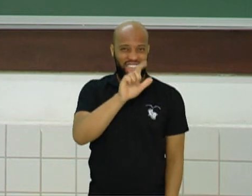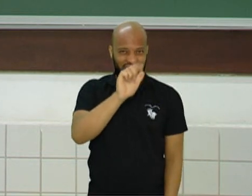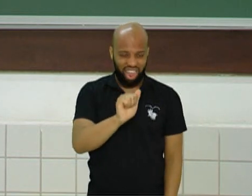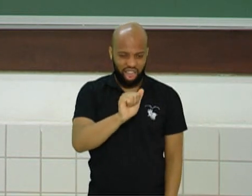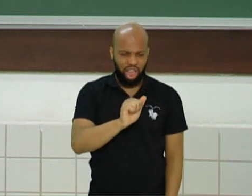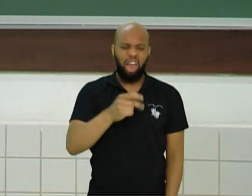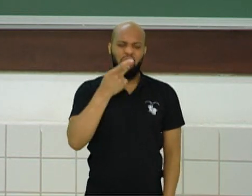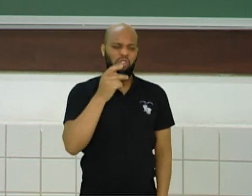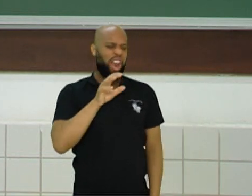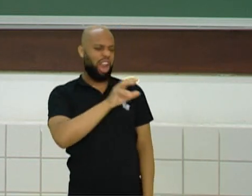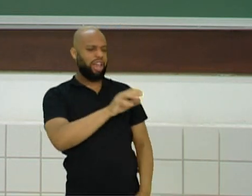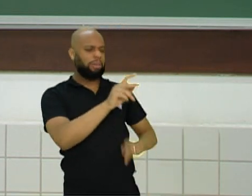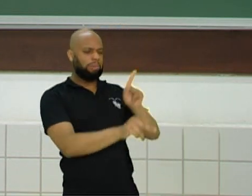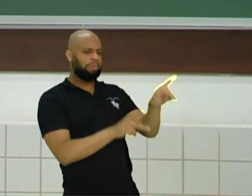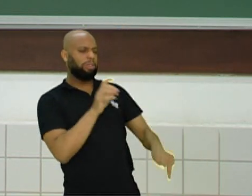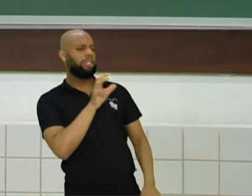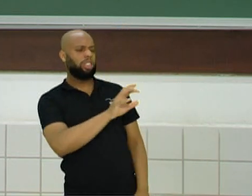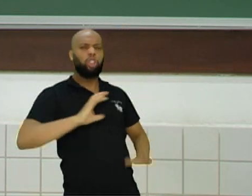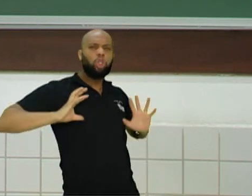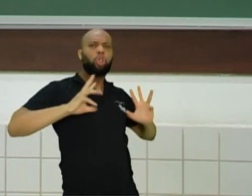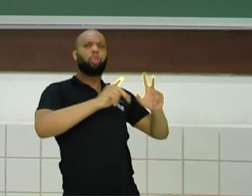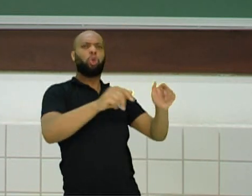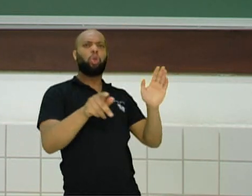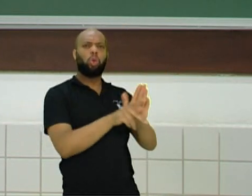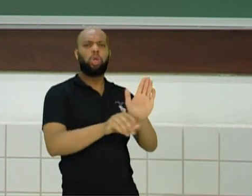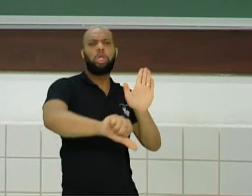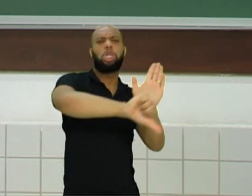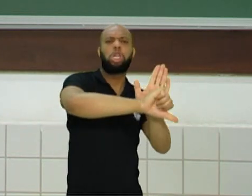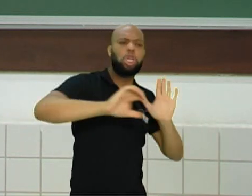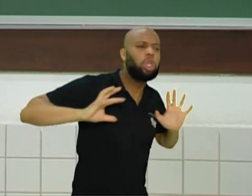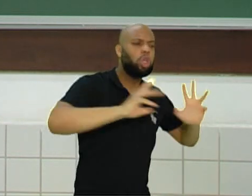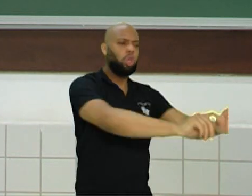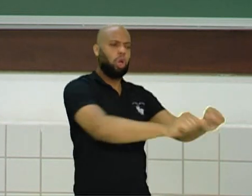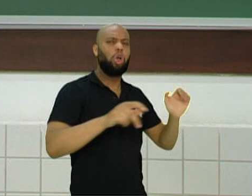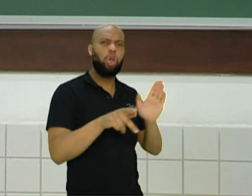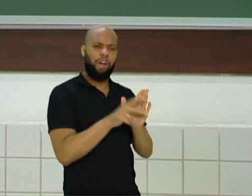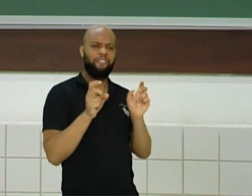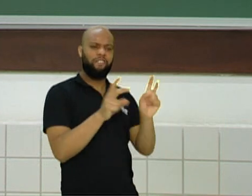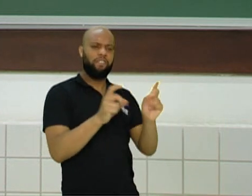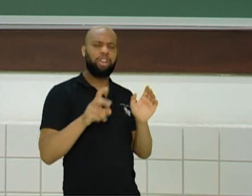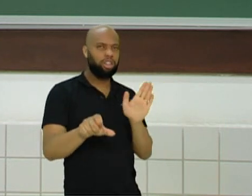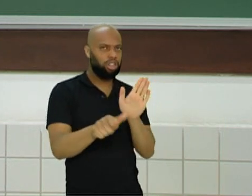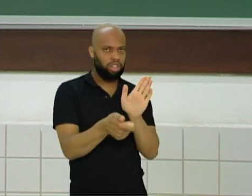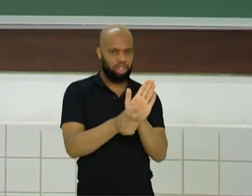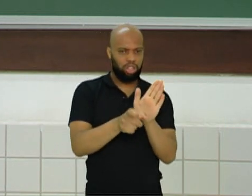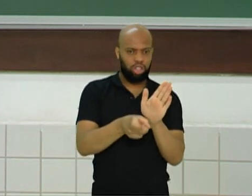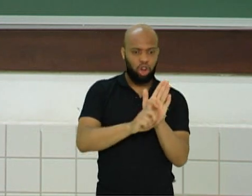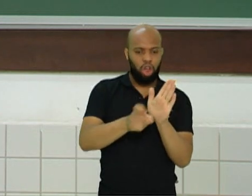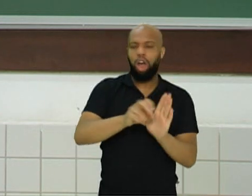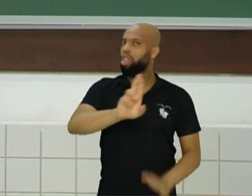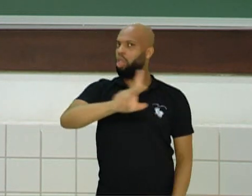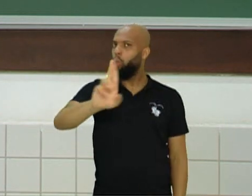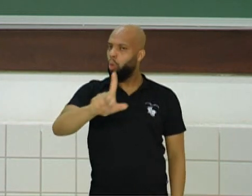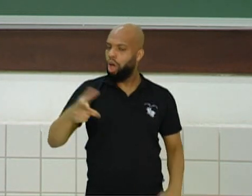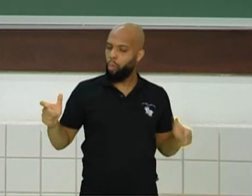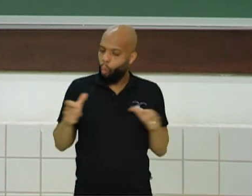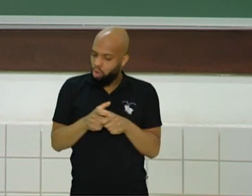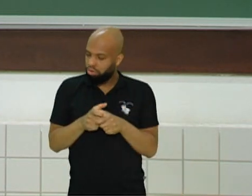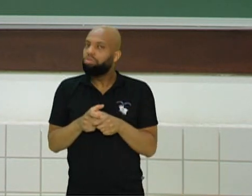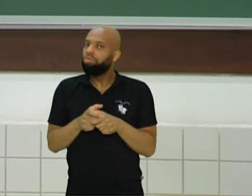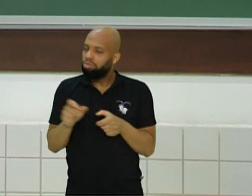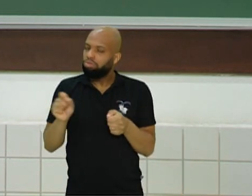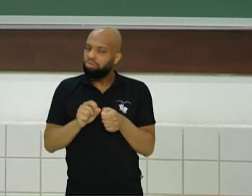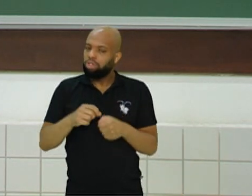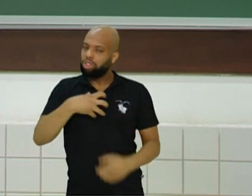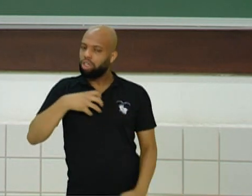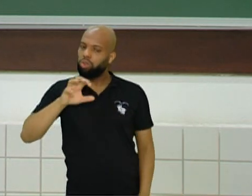essa população e dizer que todos são do crime, todos são de tráfico. Não, é uma minoria, né, que acaba